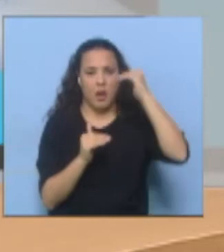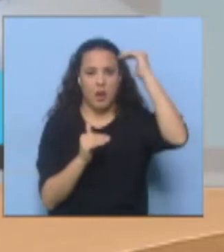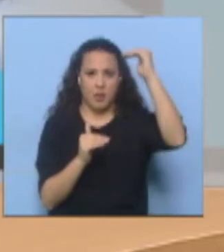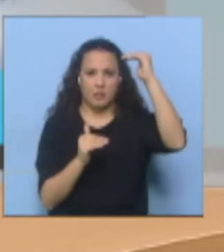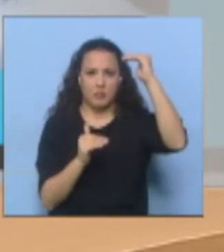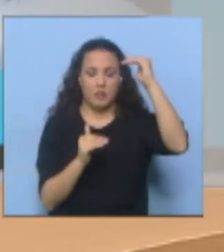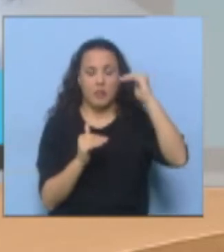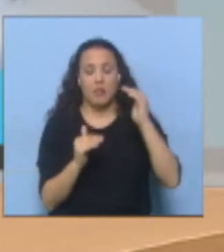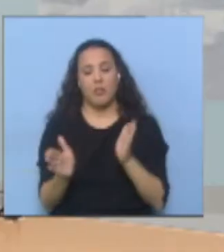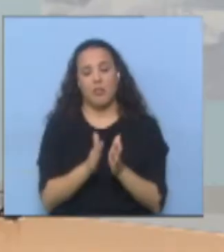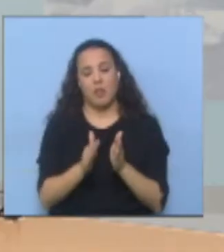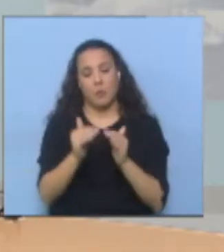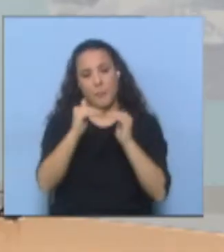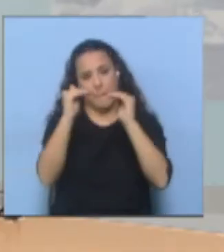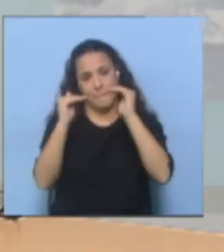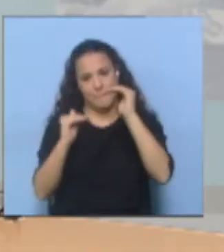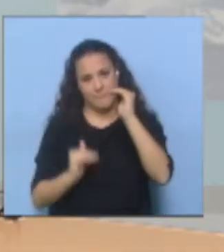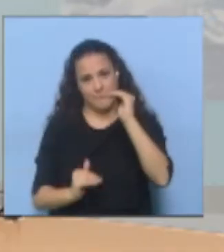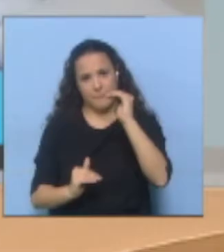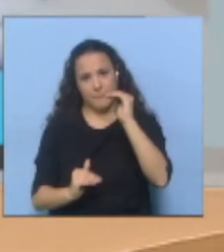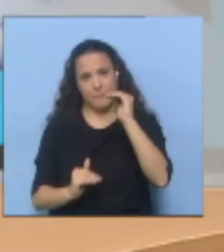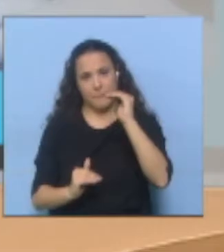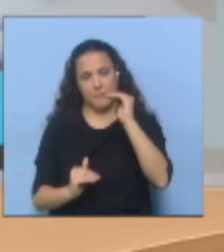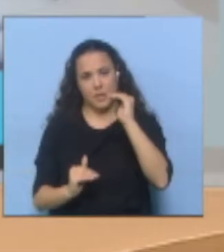época alta, o que para os operadores locais